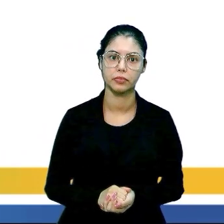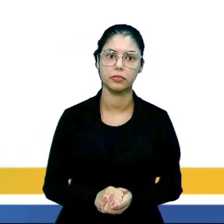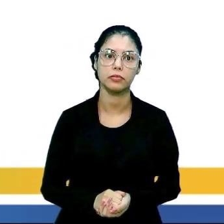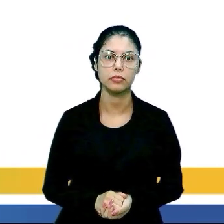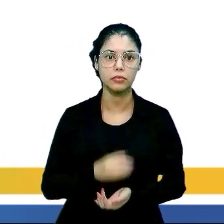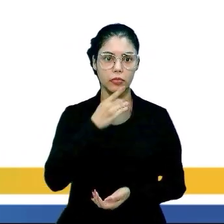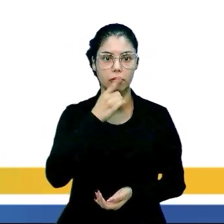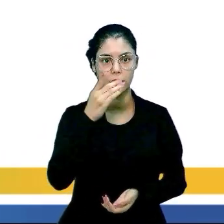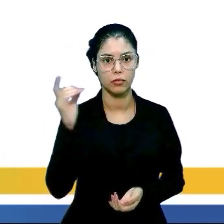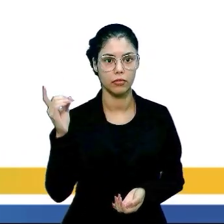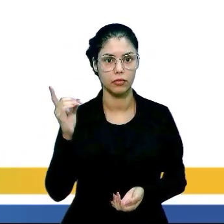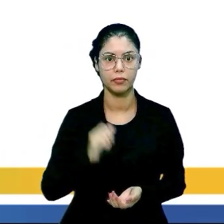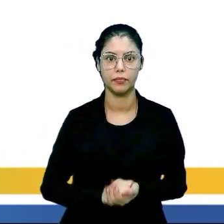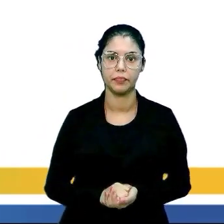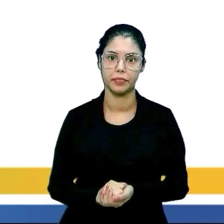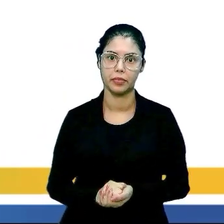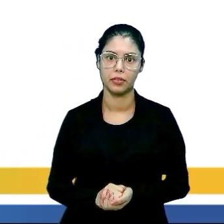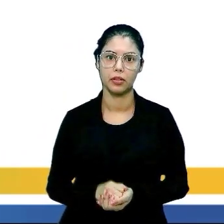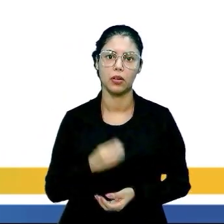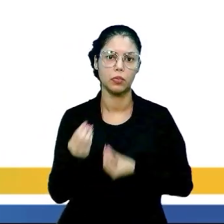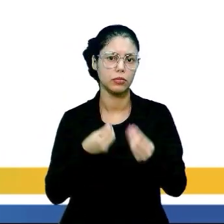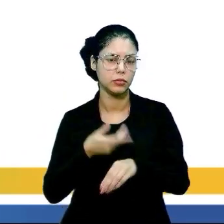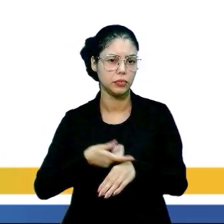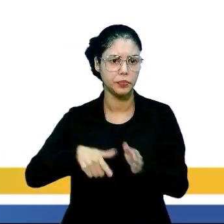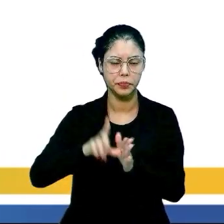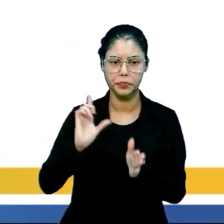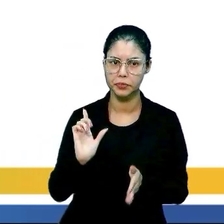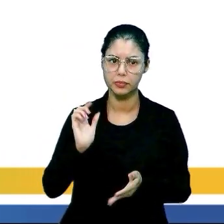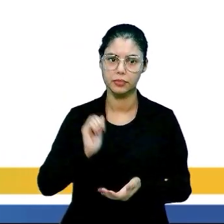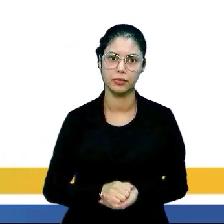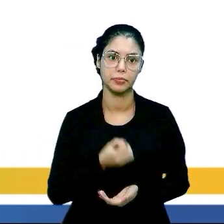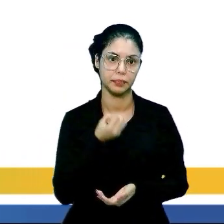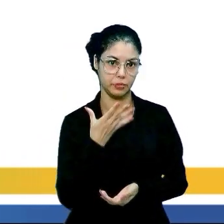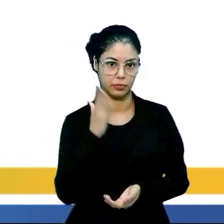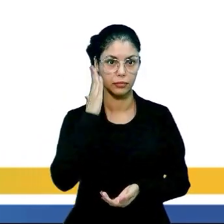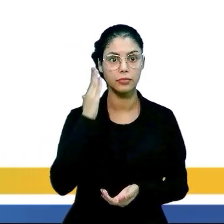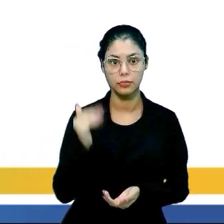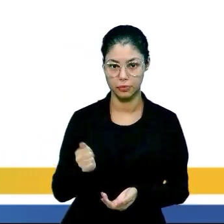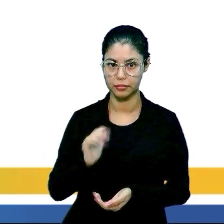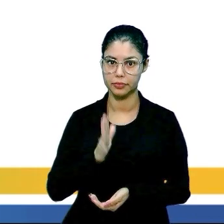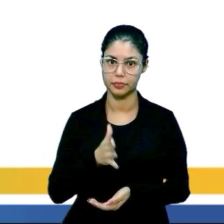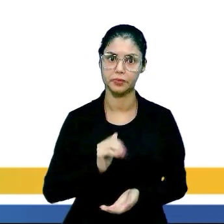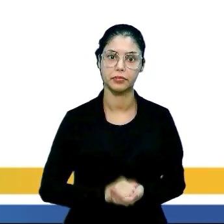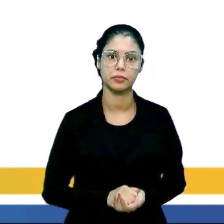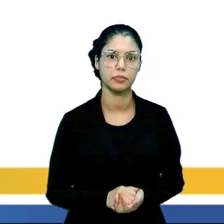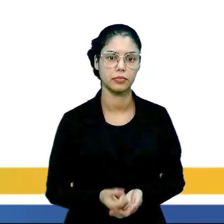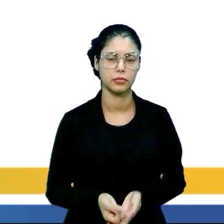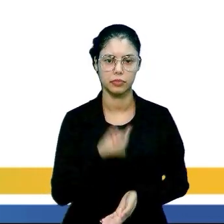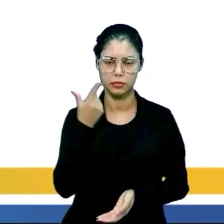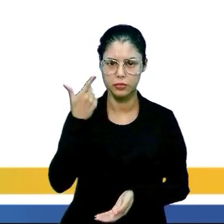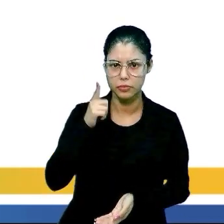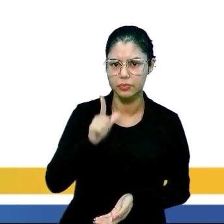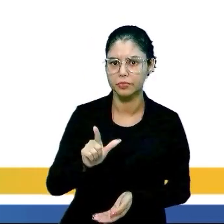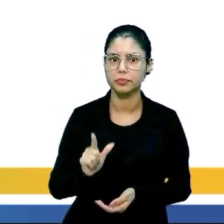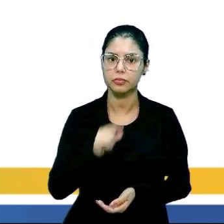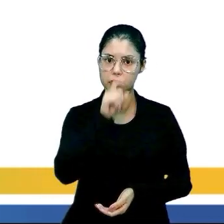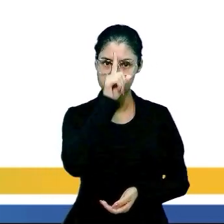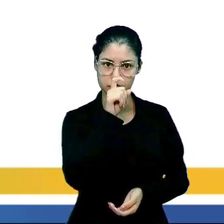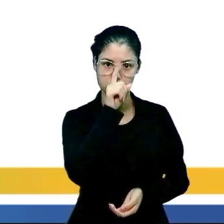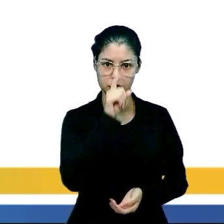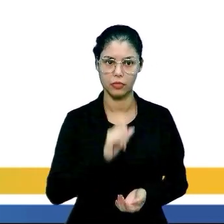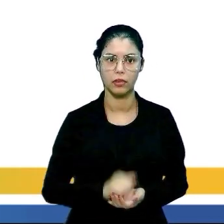assim: bom dia, seu Marrinha, como passou o de ontem? Bem, já sabe, não é? Só